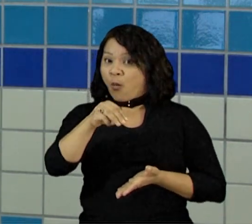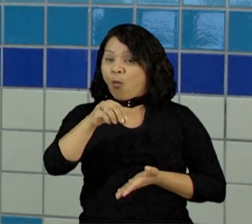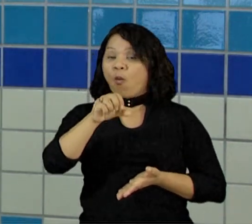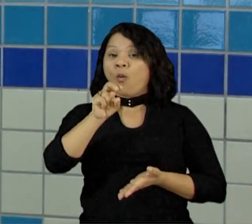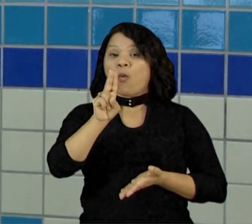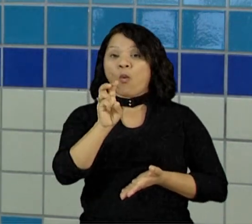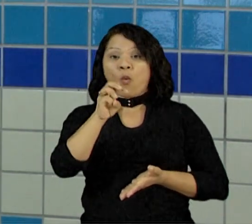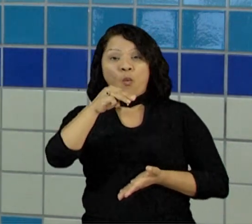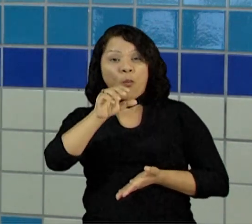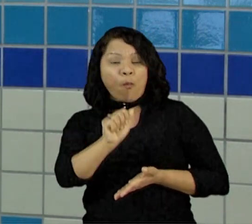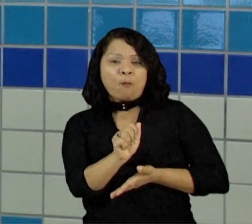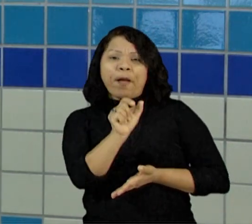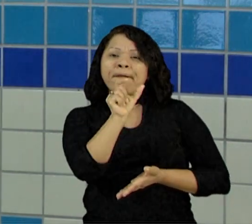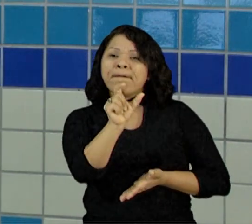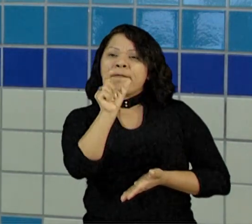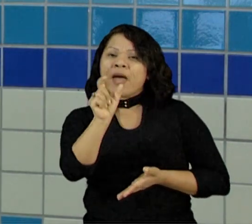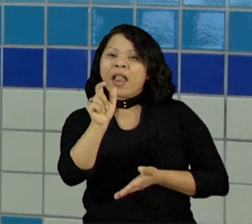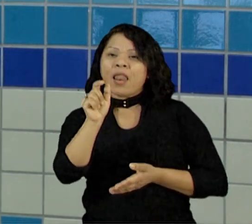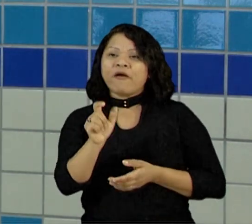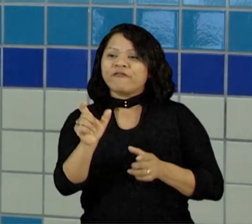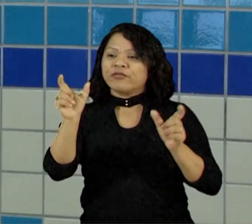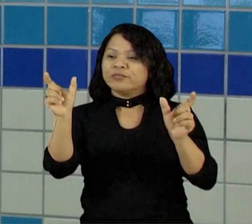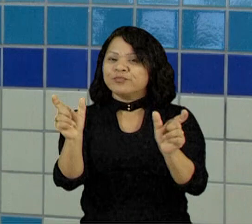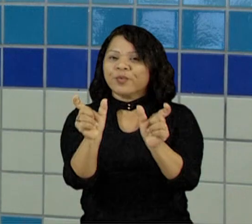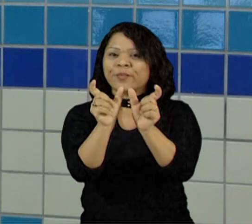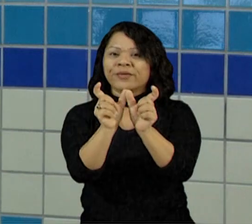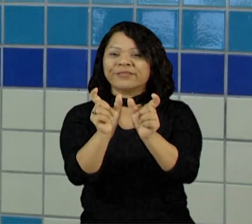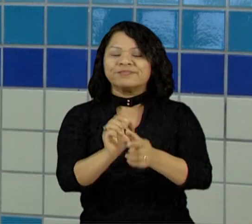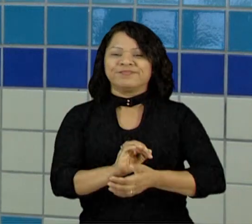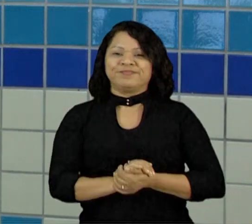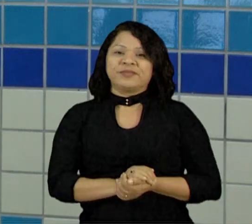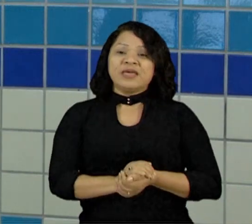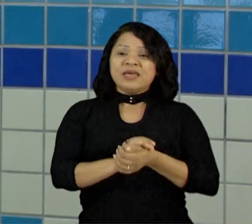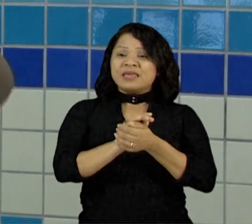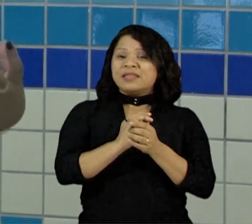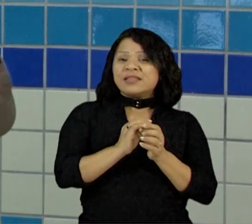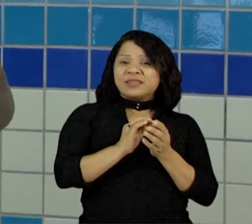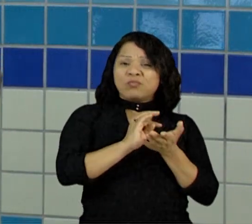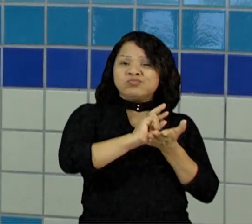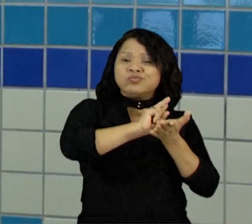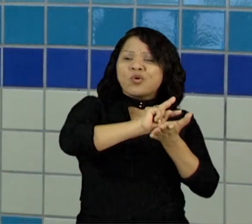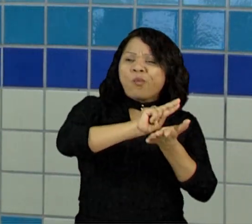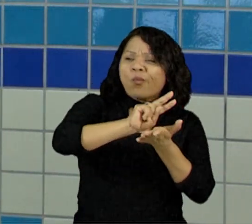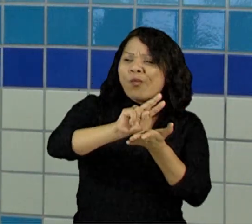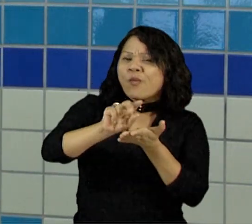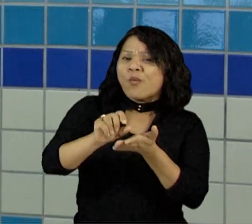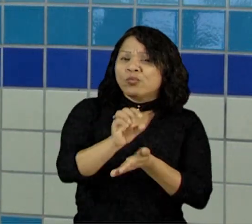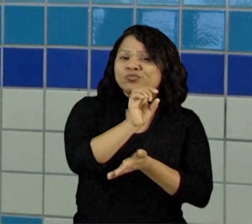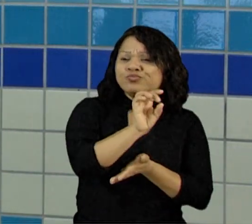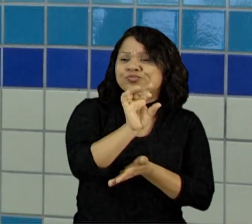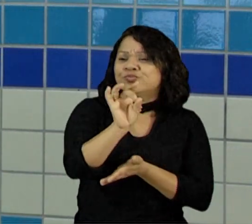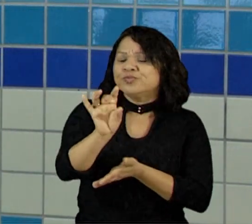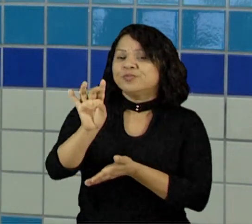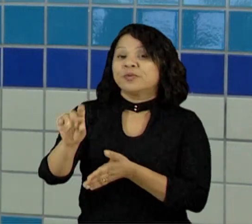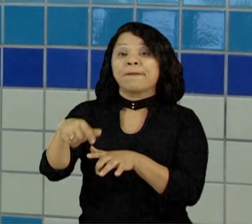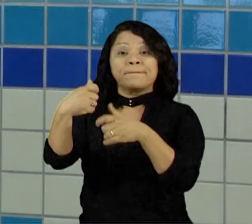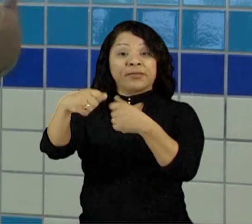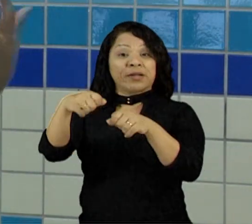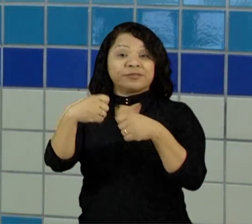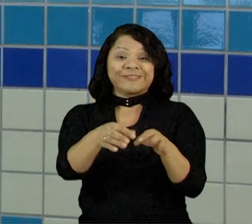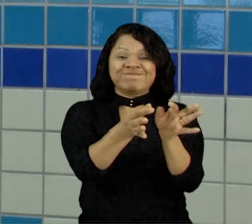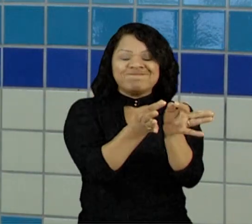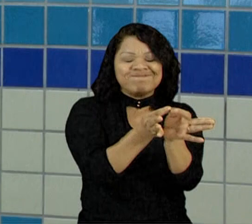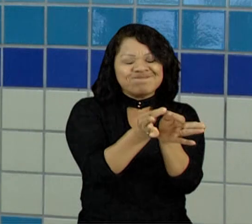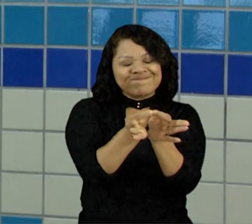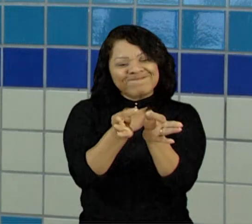de ligação de uma frase, né? Então, todos esses componentes de uma frase, eles precisam estar